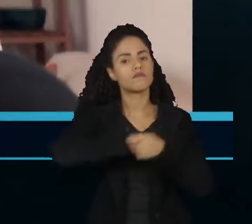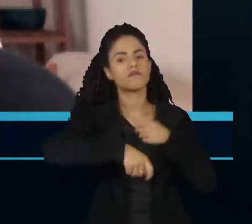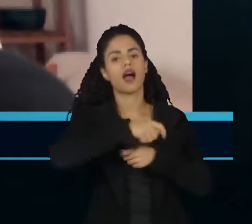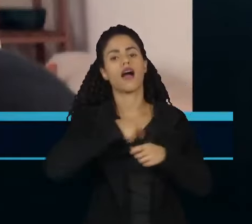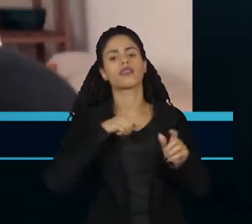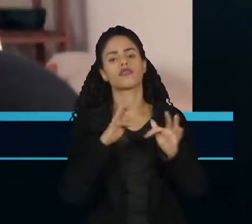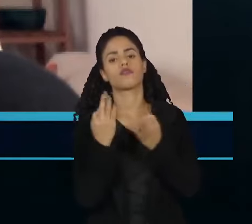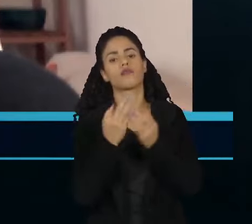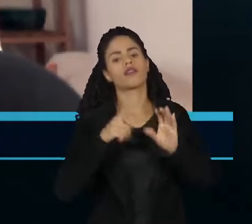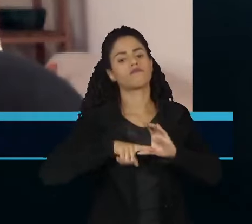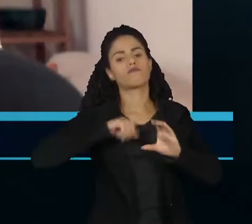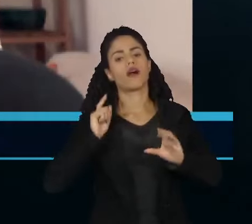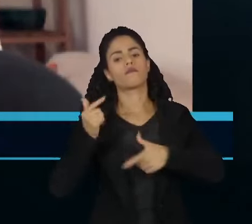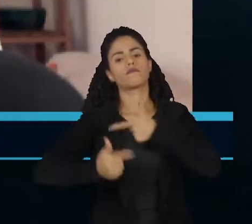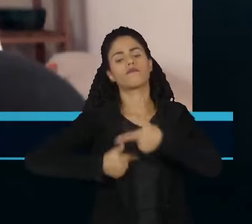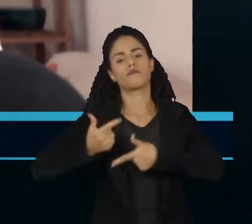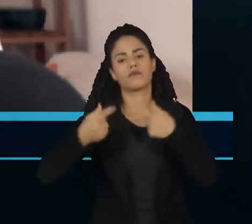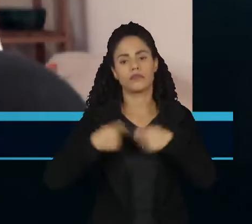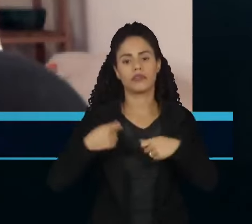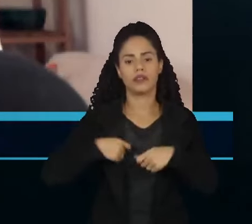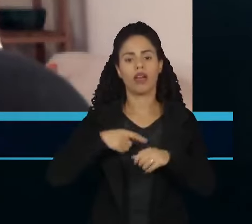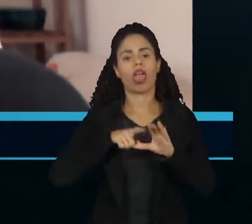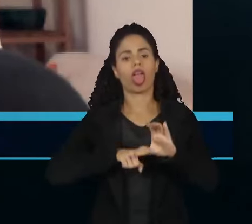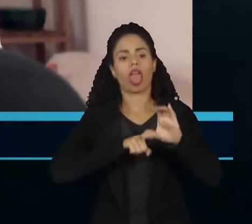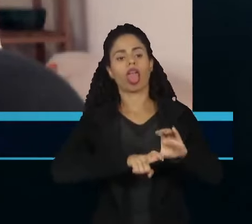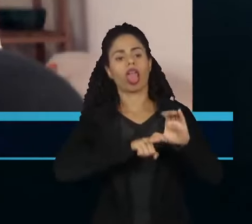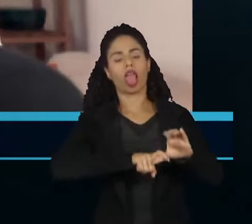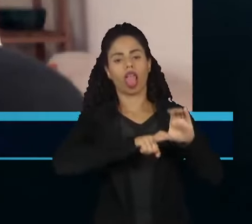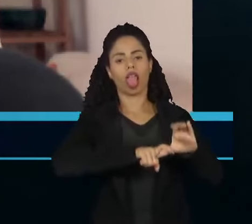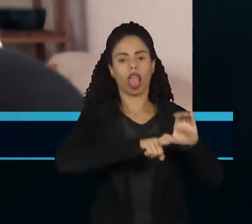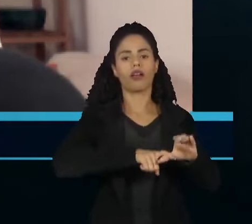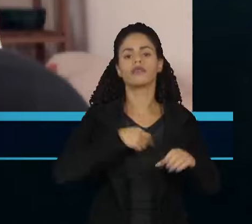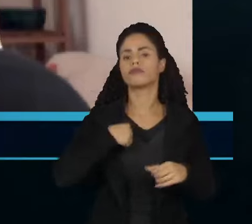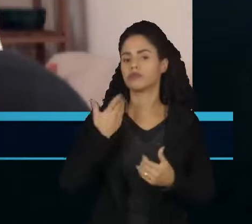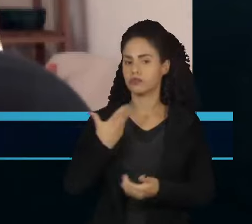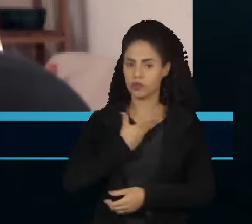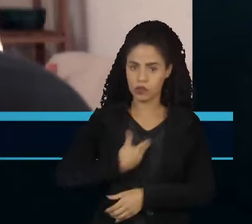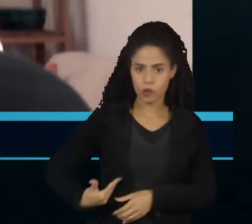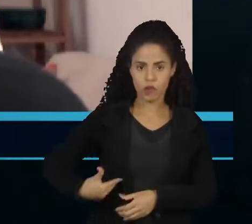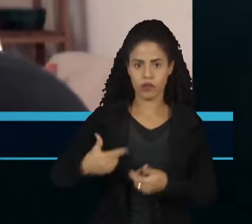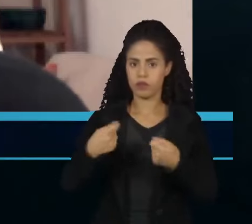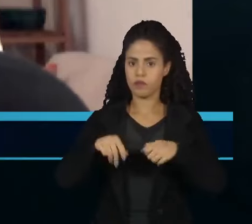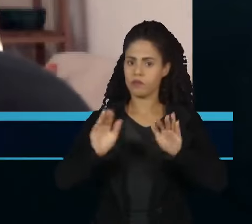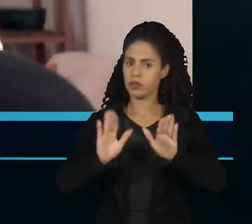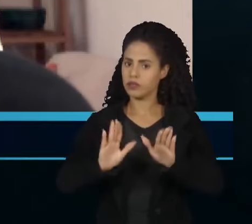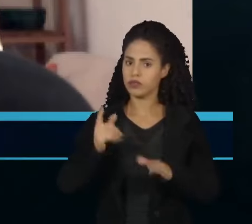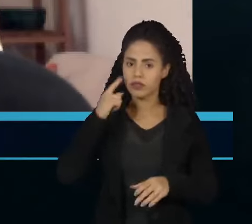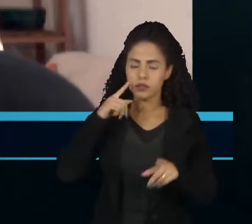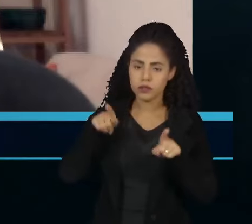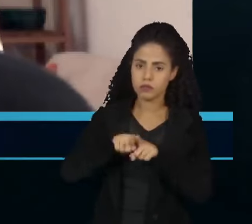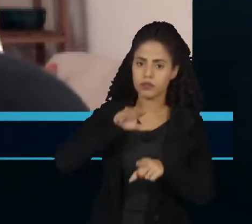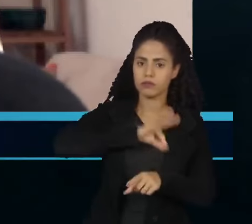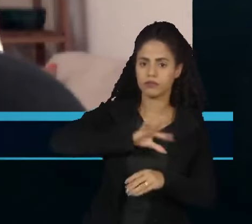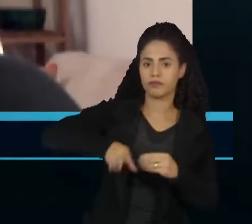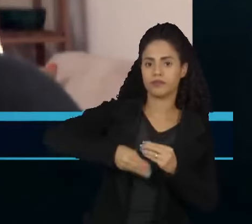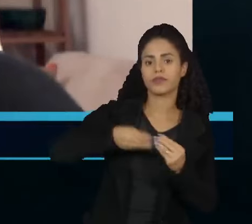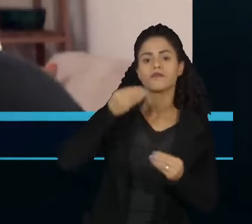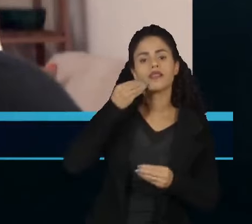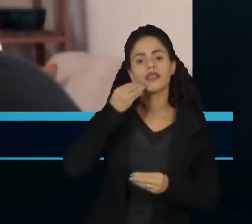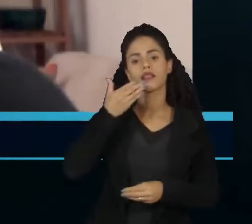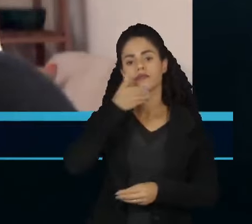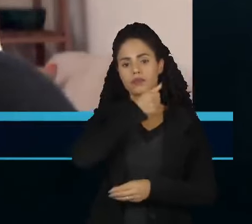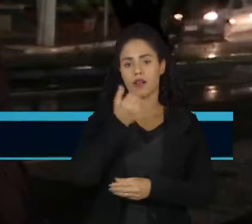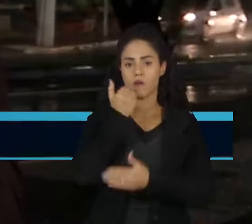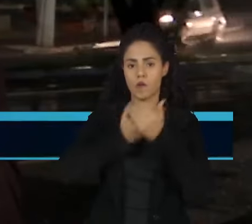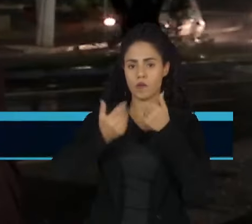famílias, para elas de fato não precisarem ficar dependendo dos programas de transferência de renda para conseguir se alimentar